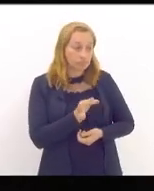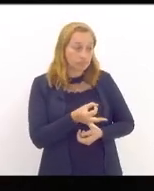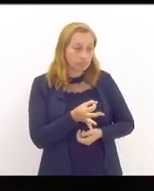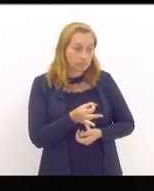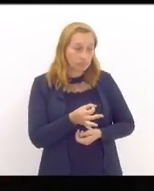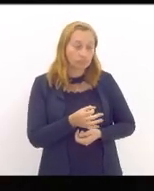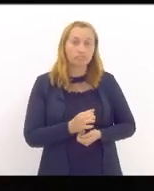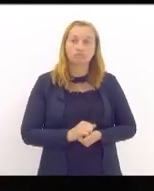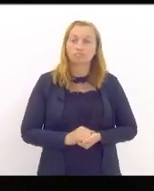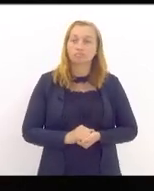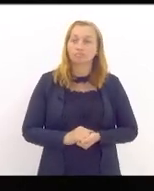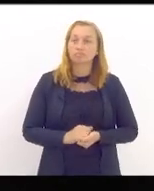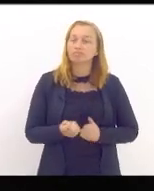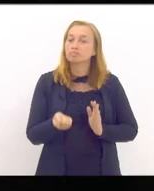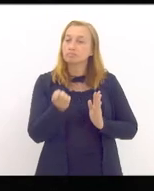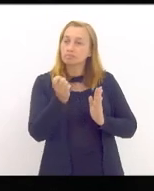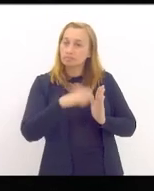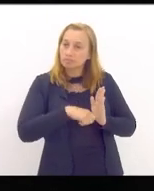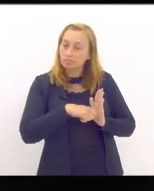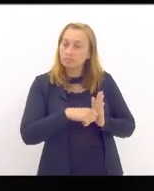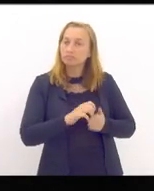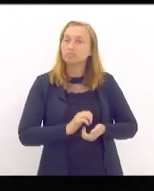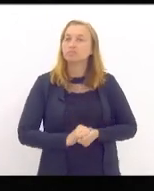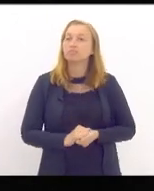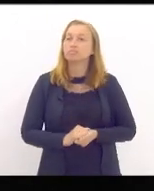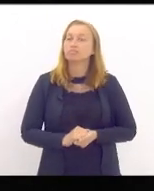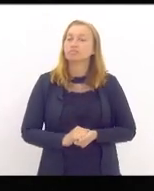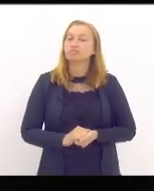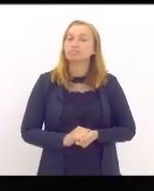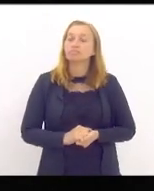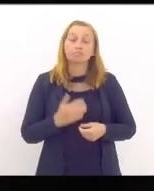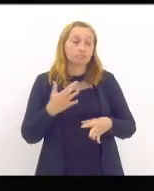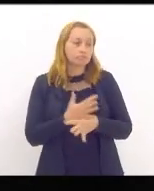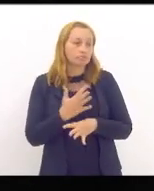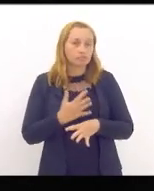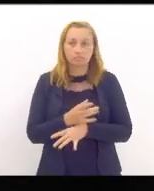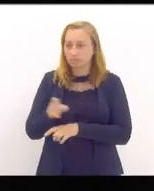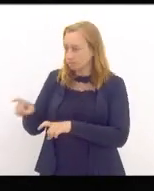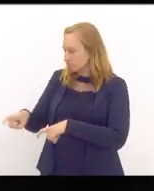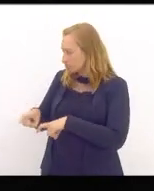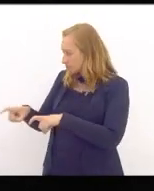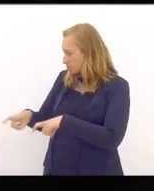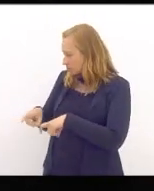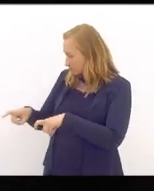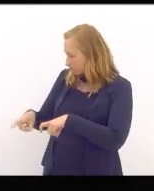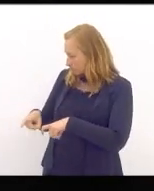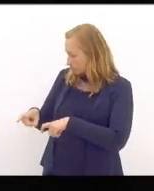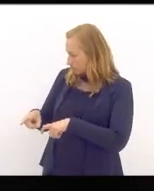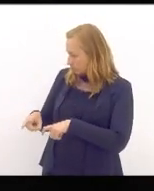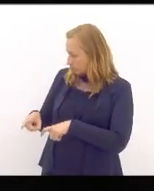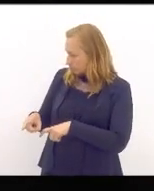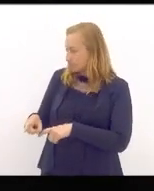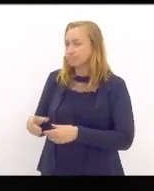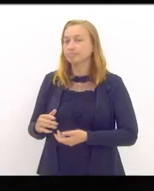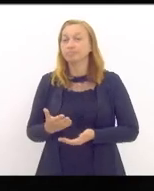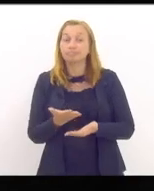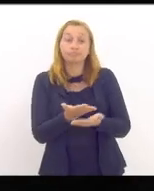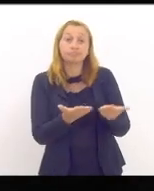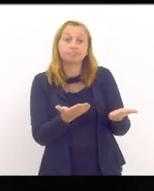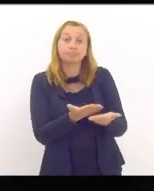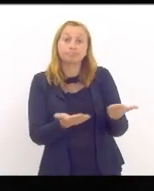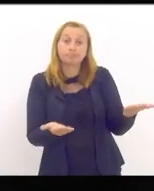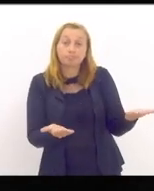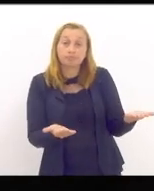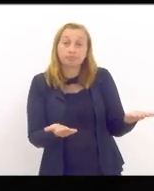tributos que cidades do interior passavam a perder